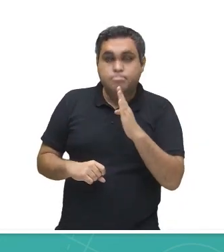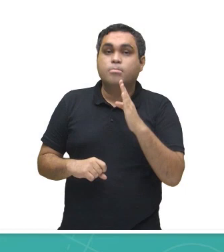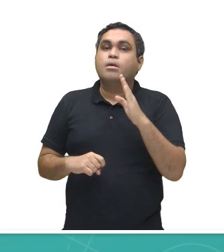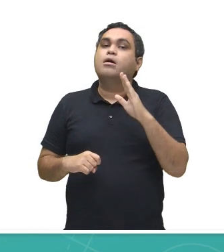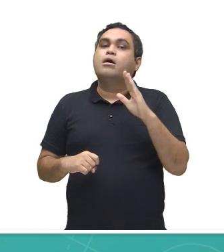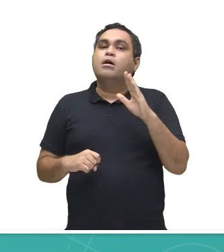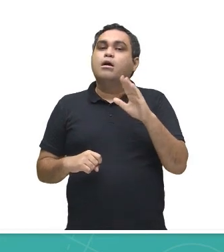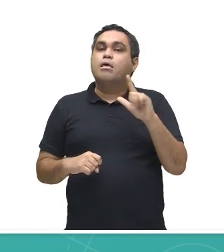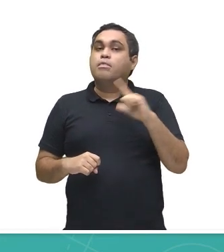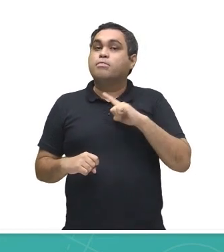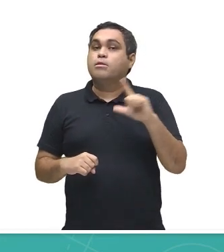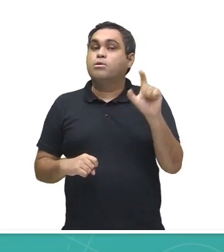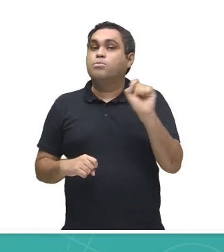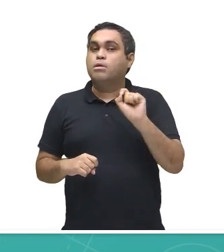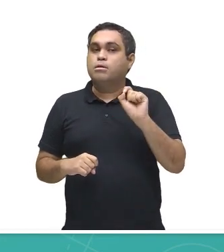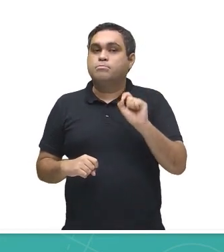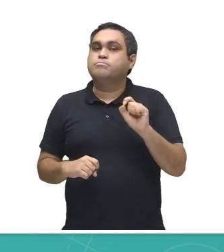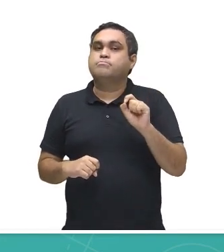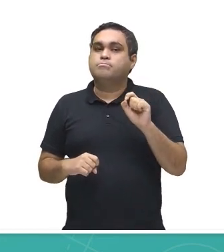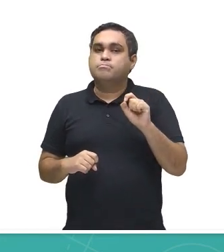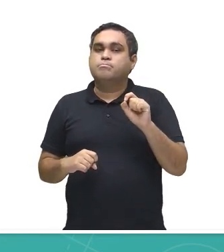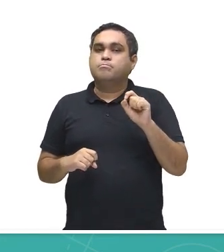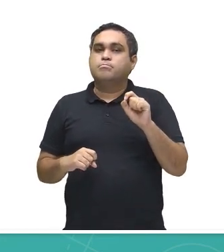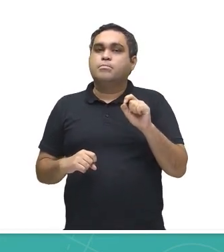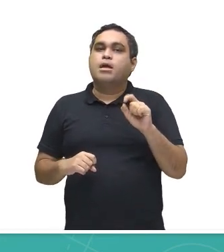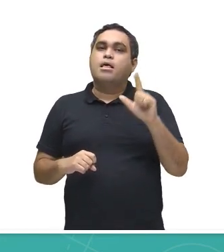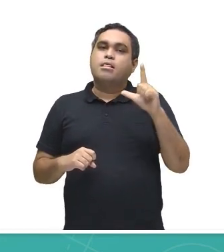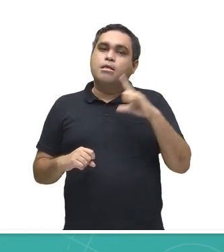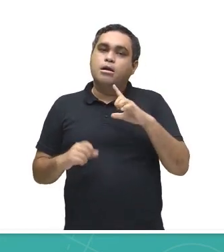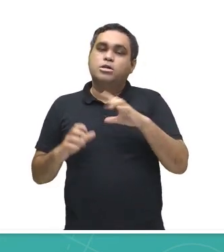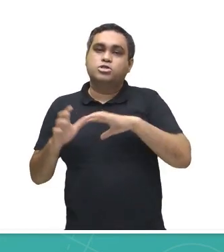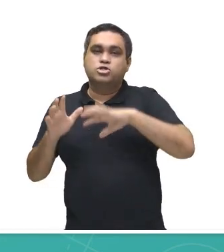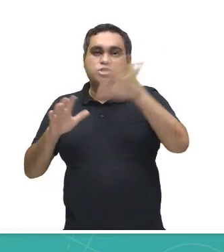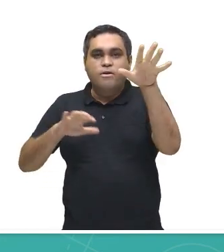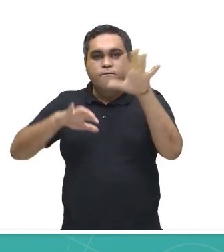grandes divisões regionais